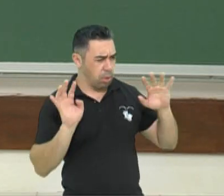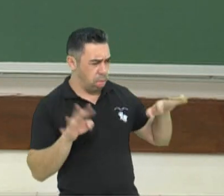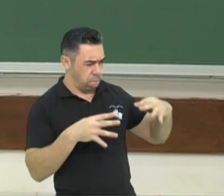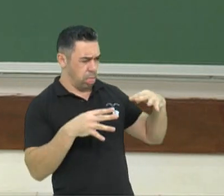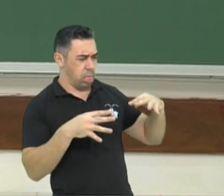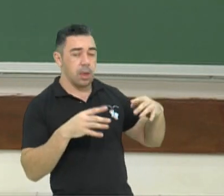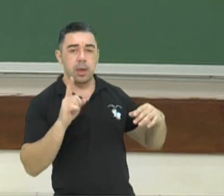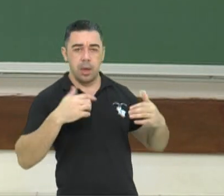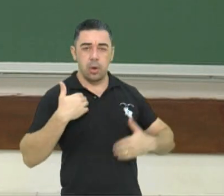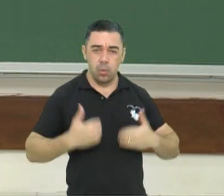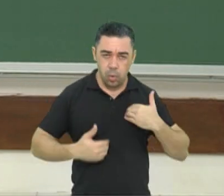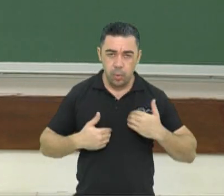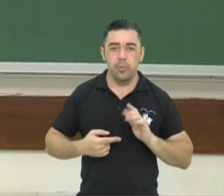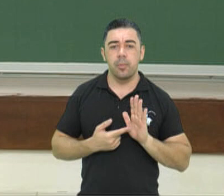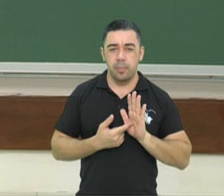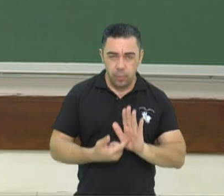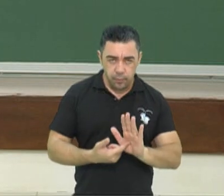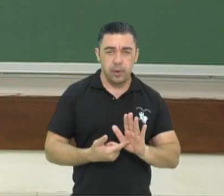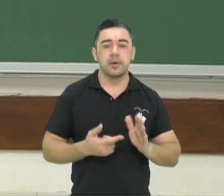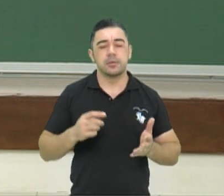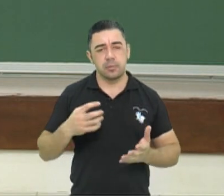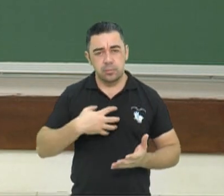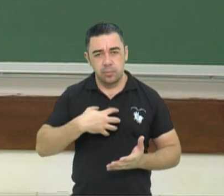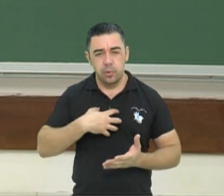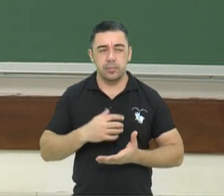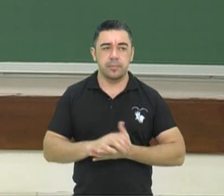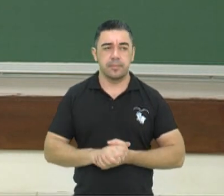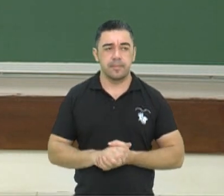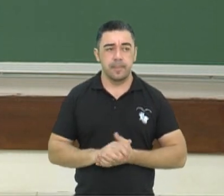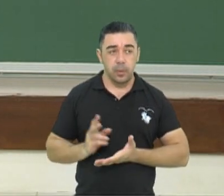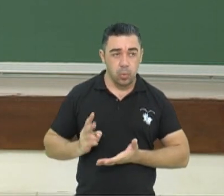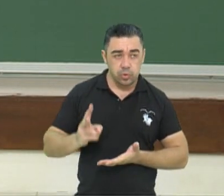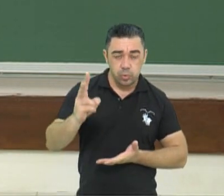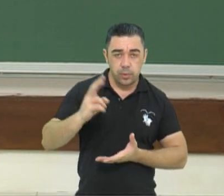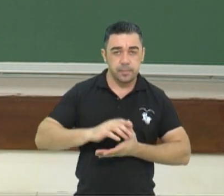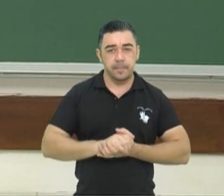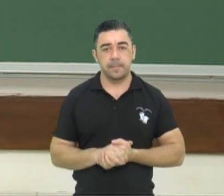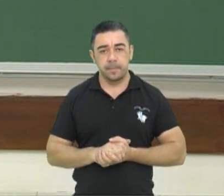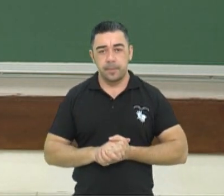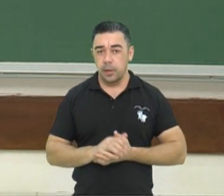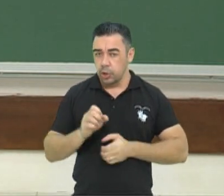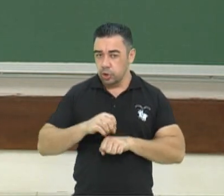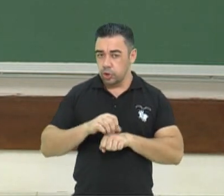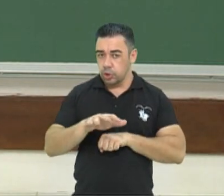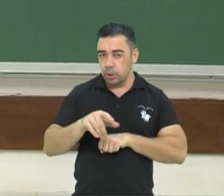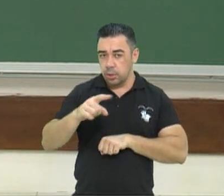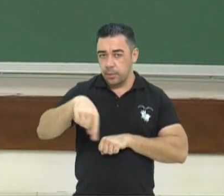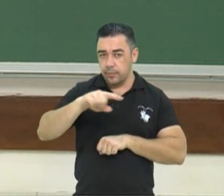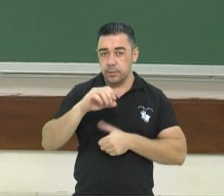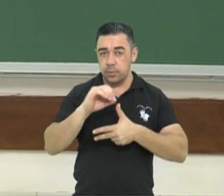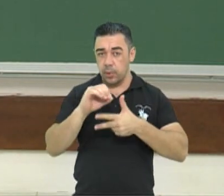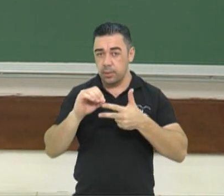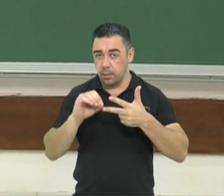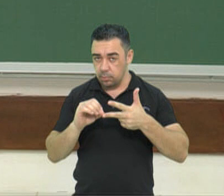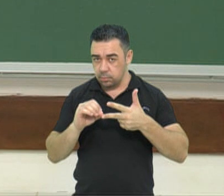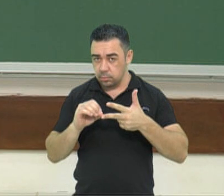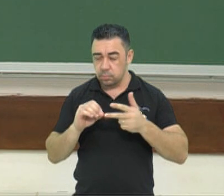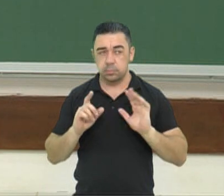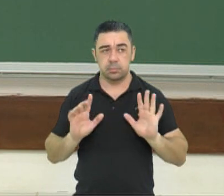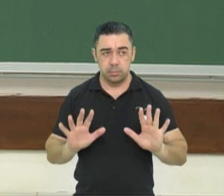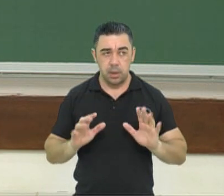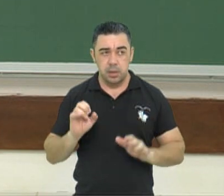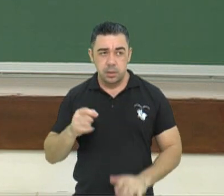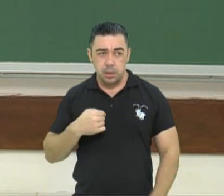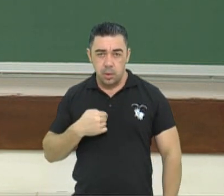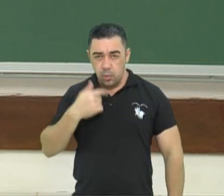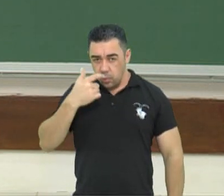Então é corpo, provocação e moda. Seguindo em frente, gente, macetinho para o Enem. Se eu fosse